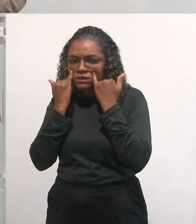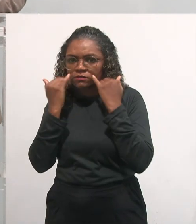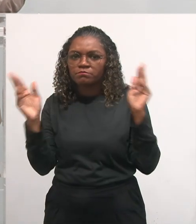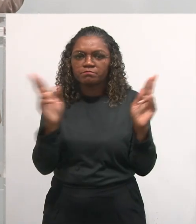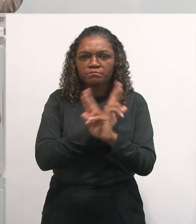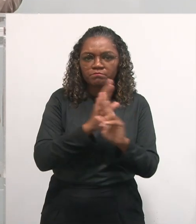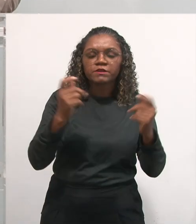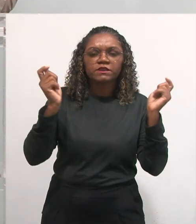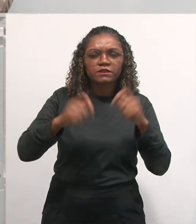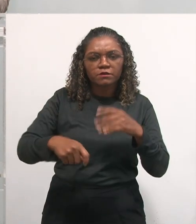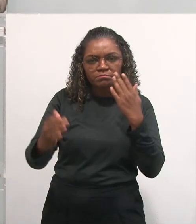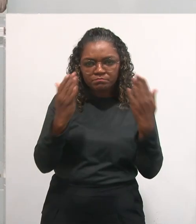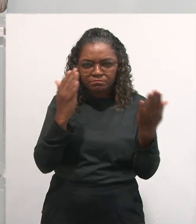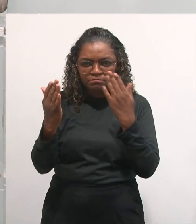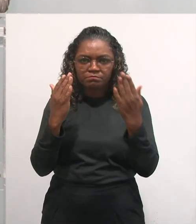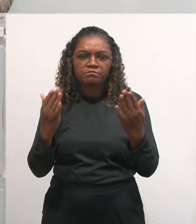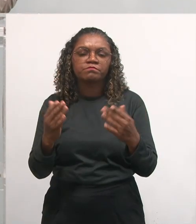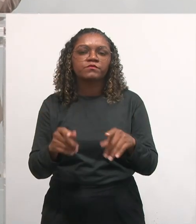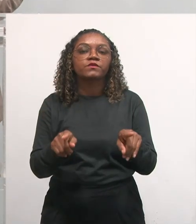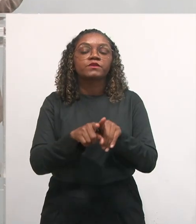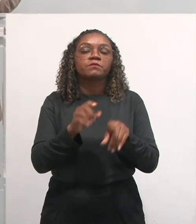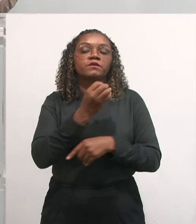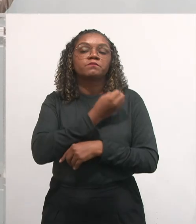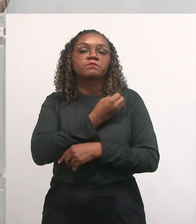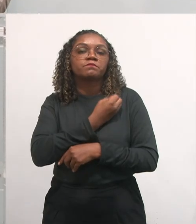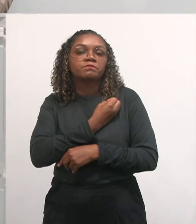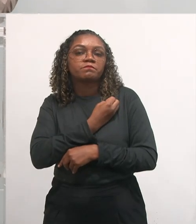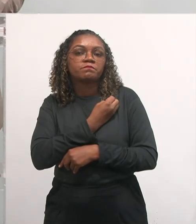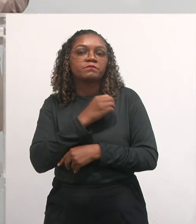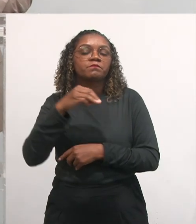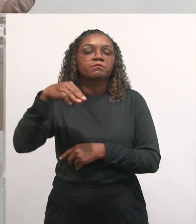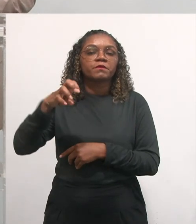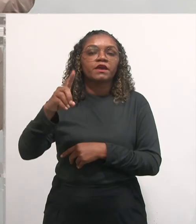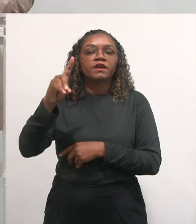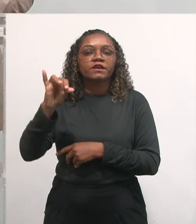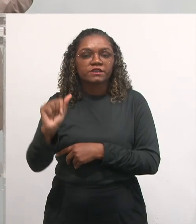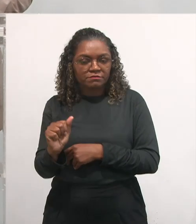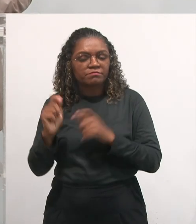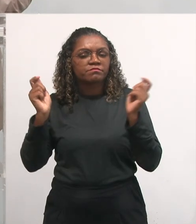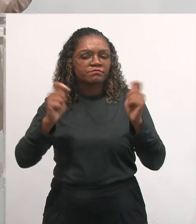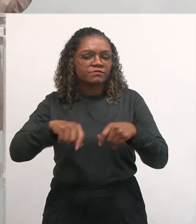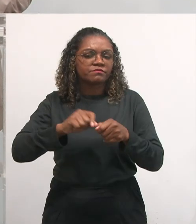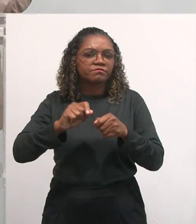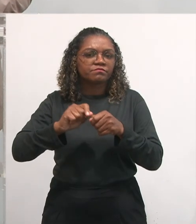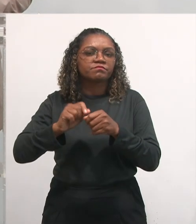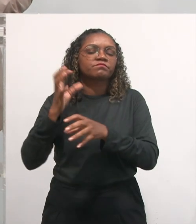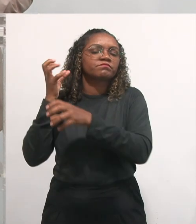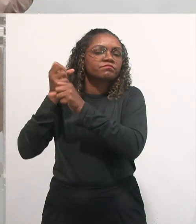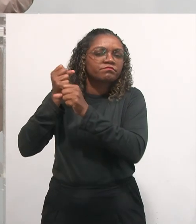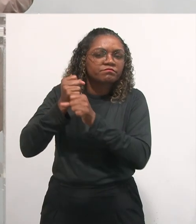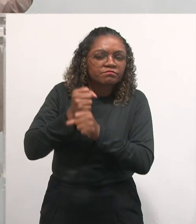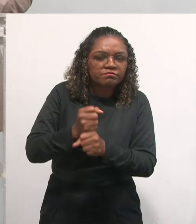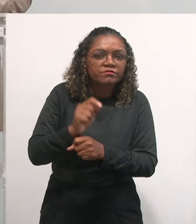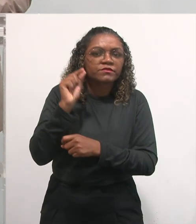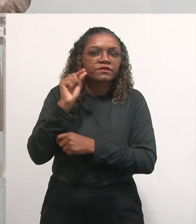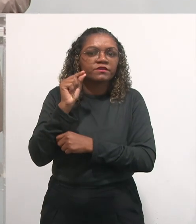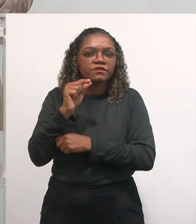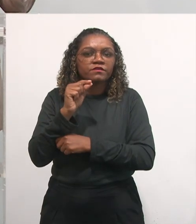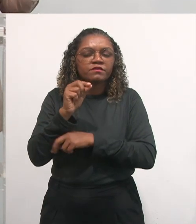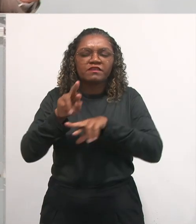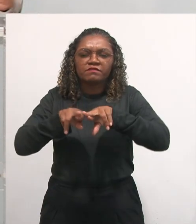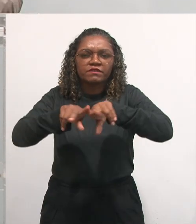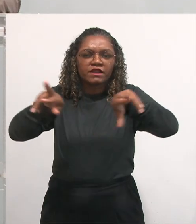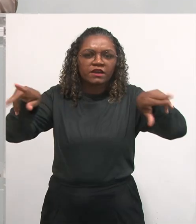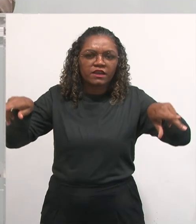possa determinar as médias, medianas, dá para você calcular as dispersão,